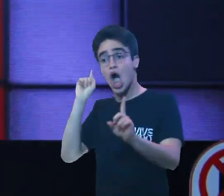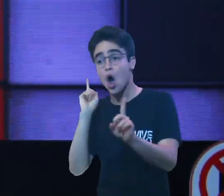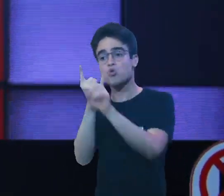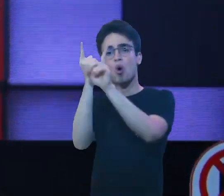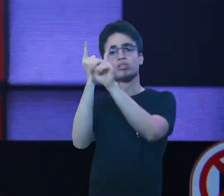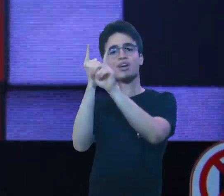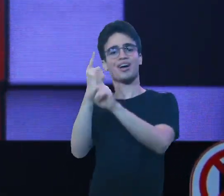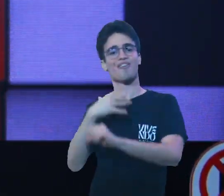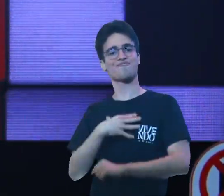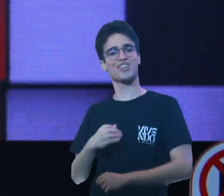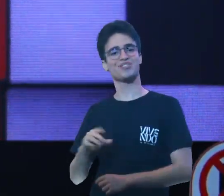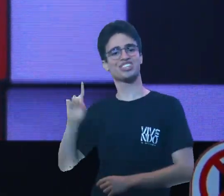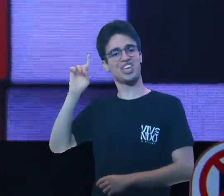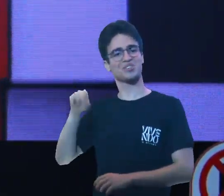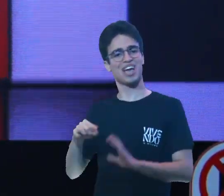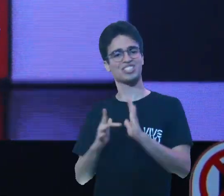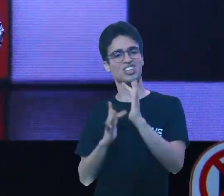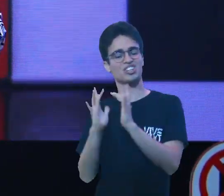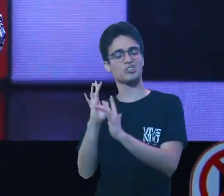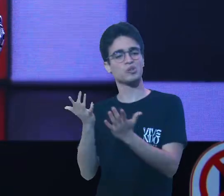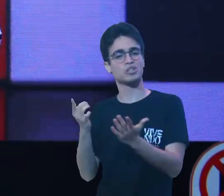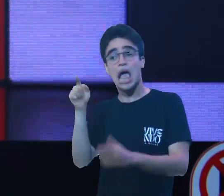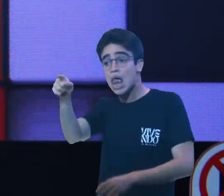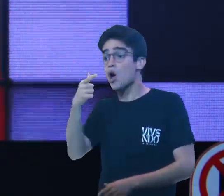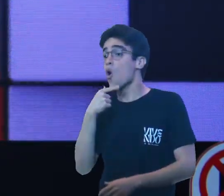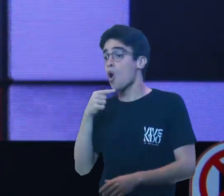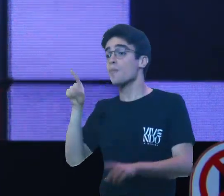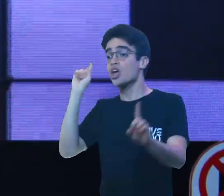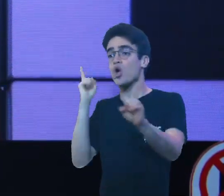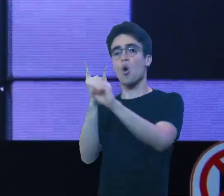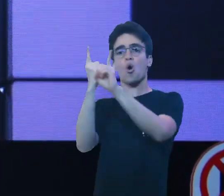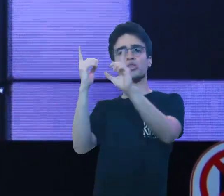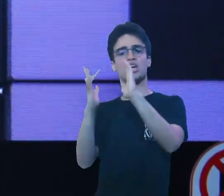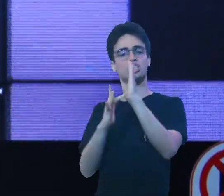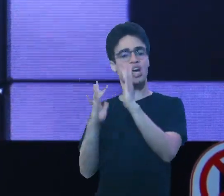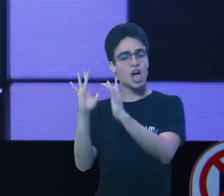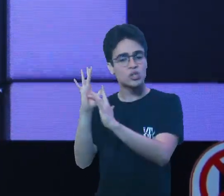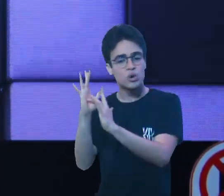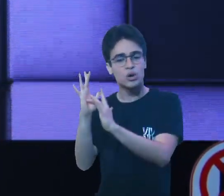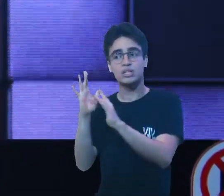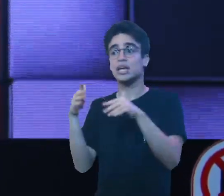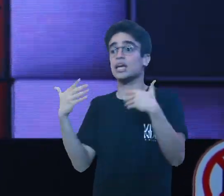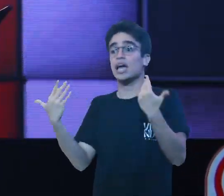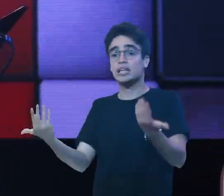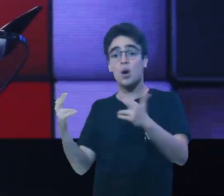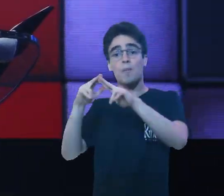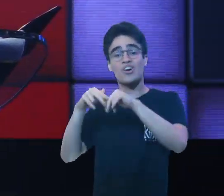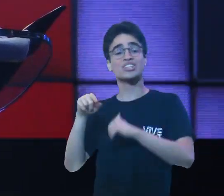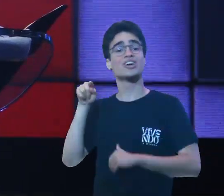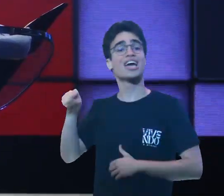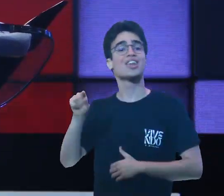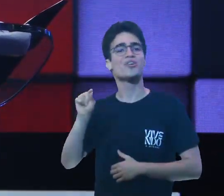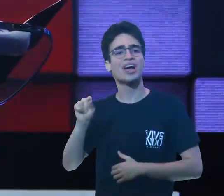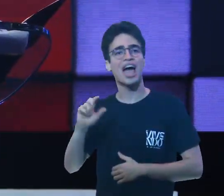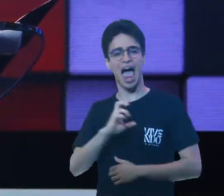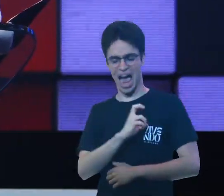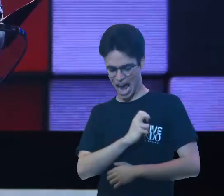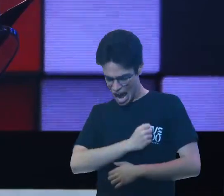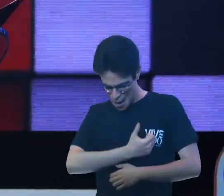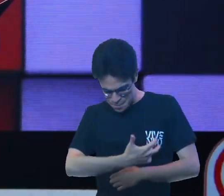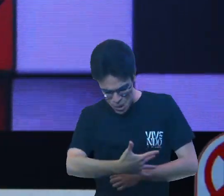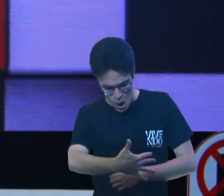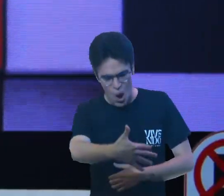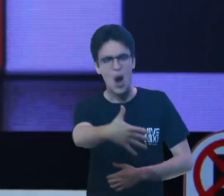Deus. E esse encontro que ele teve com o Filho de Deus fez com que ele avançasse em amor, em